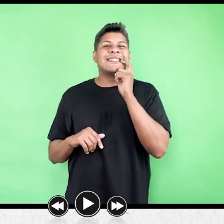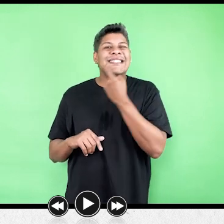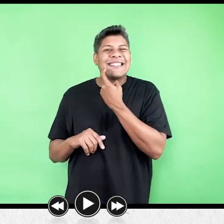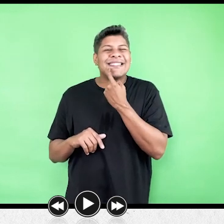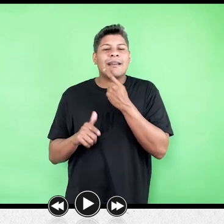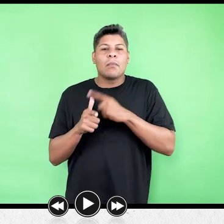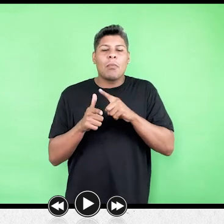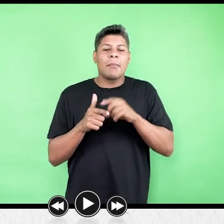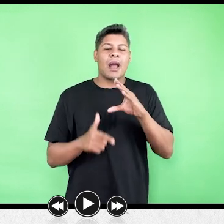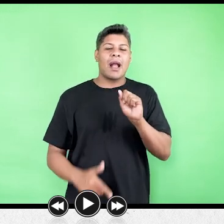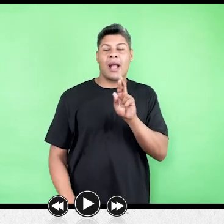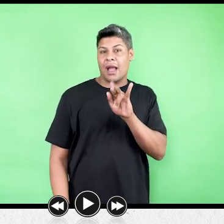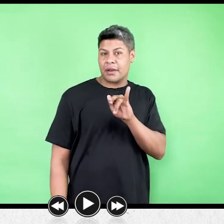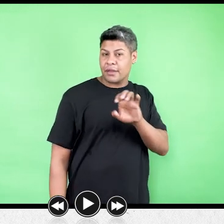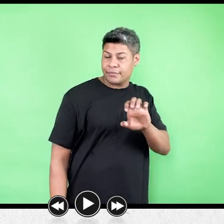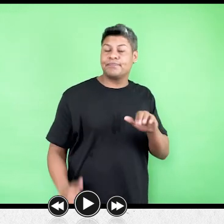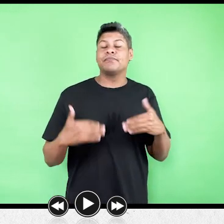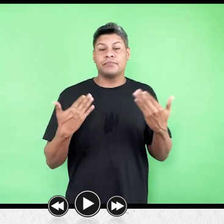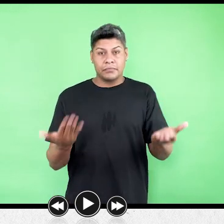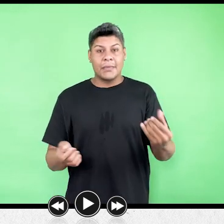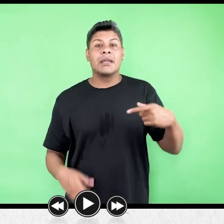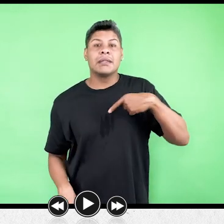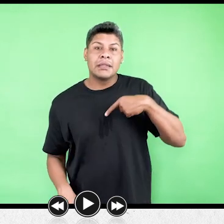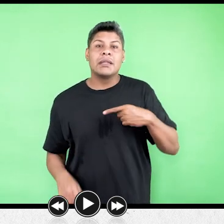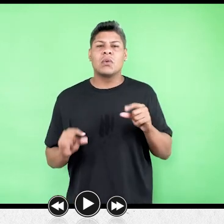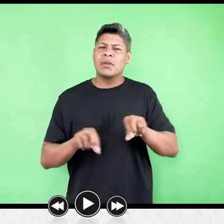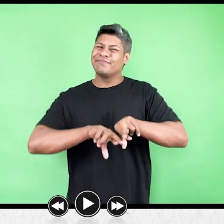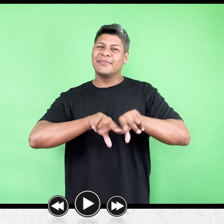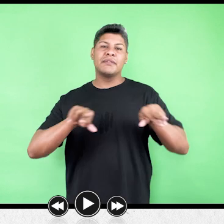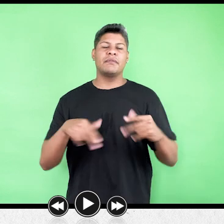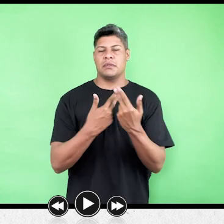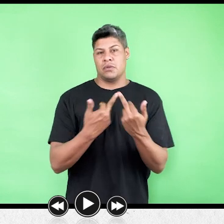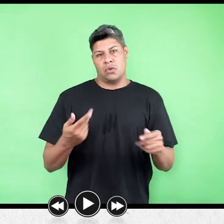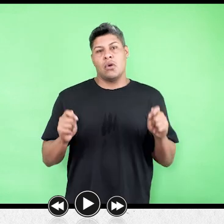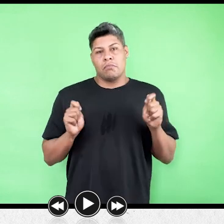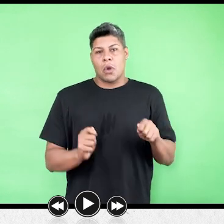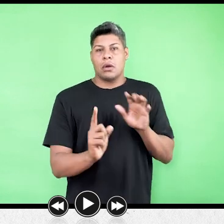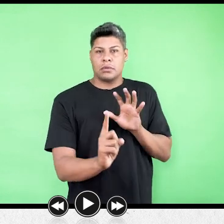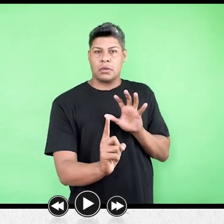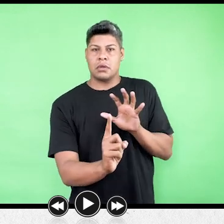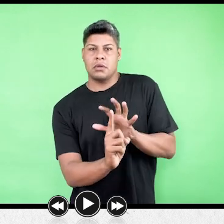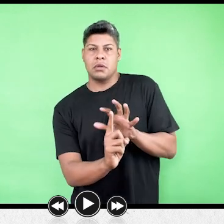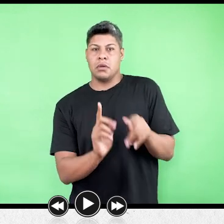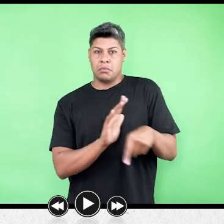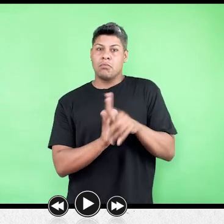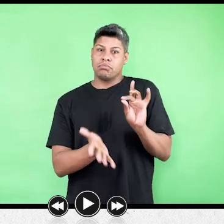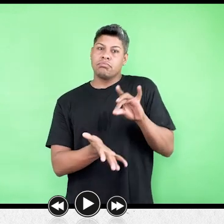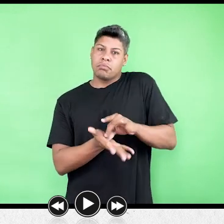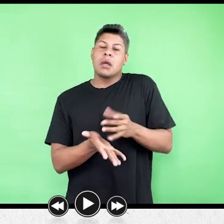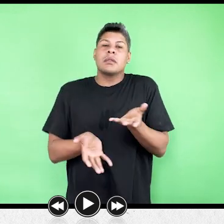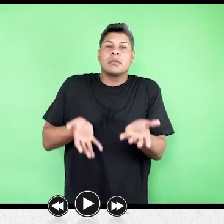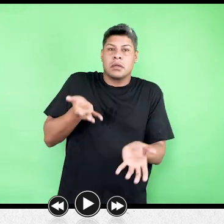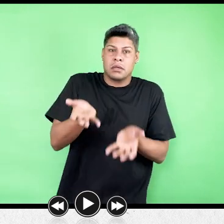Brasil. E aí a gente tem diversos fatores que podem influenciar na eficiência desse